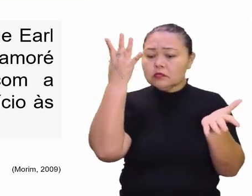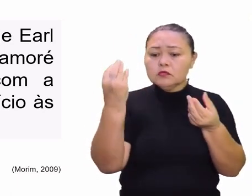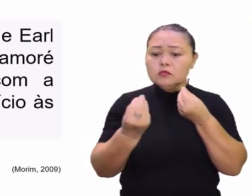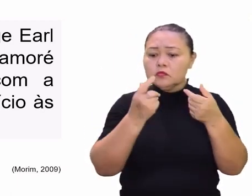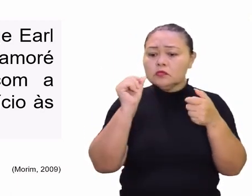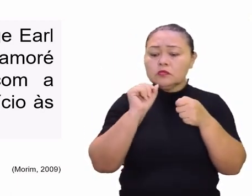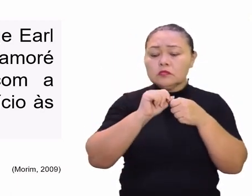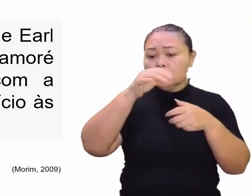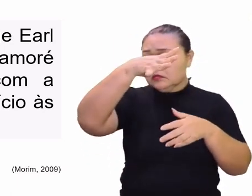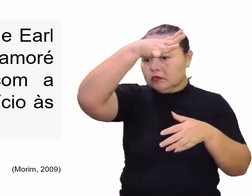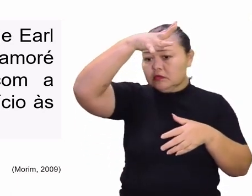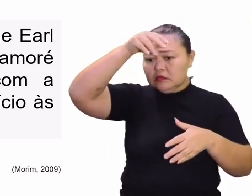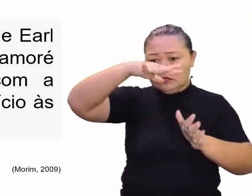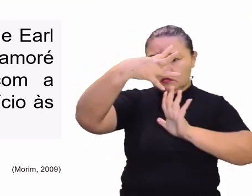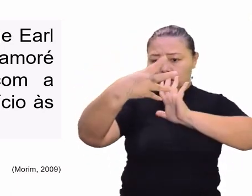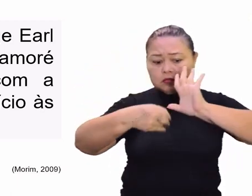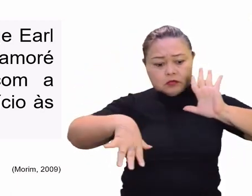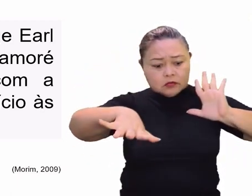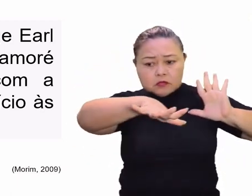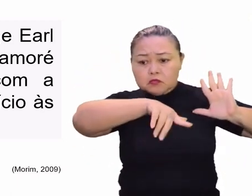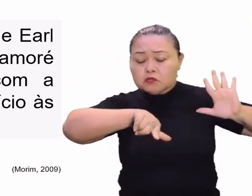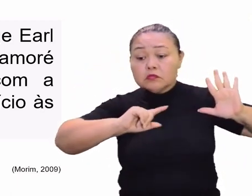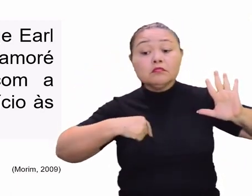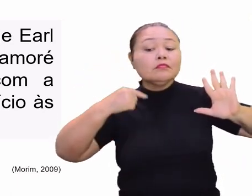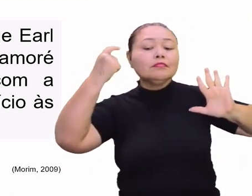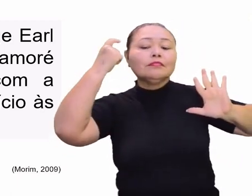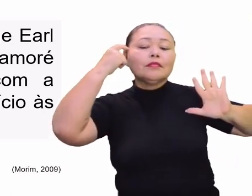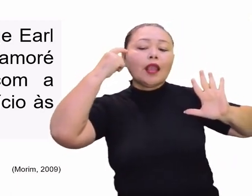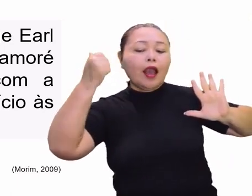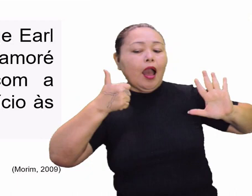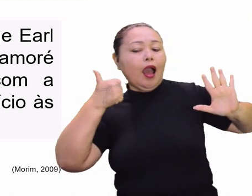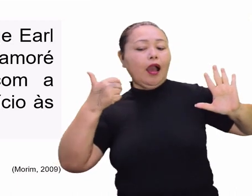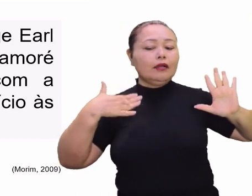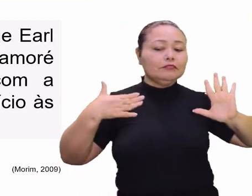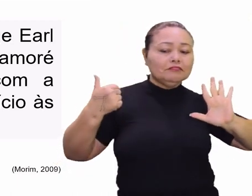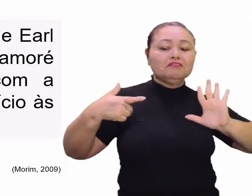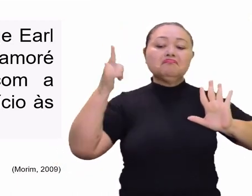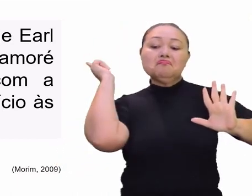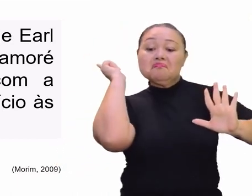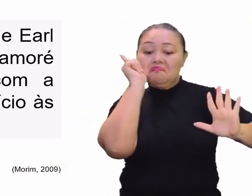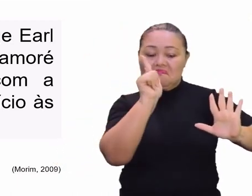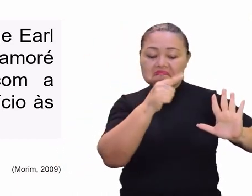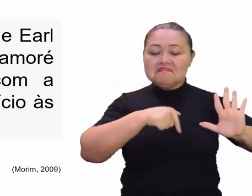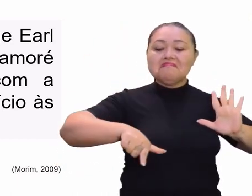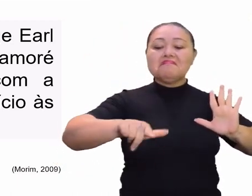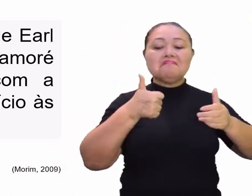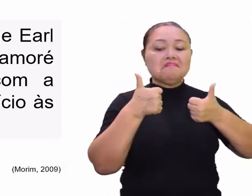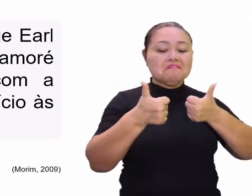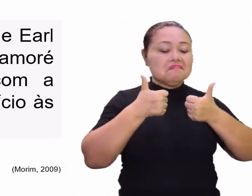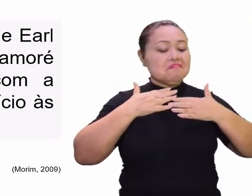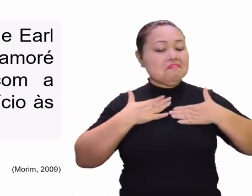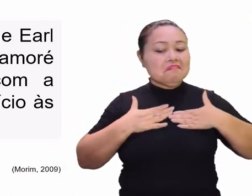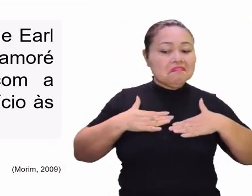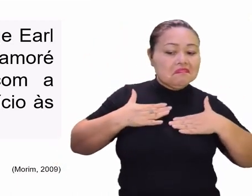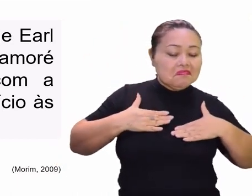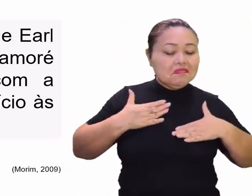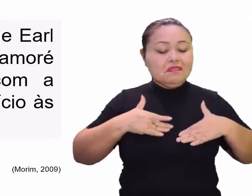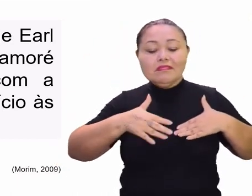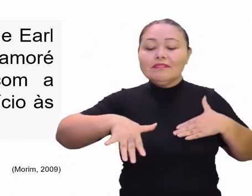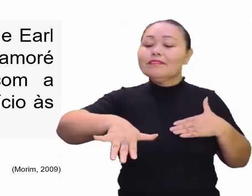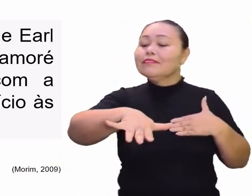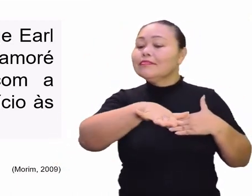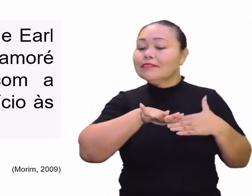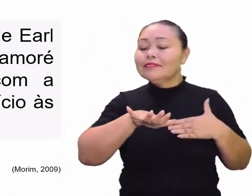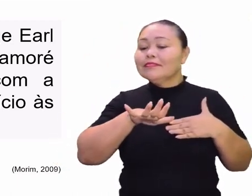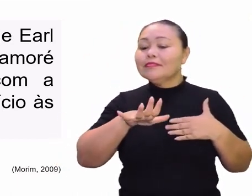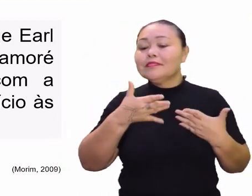saber como era a Amazônia? Exatamente. Eles pensavam que eles eram bambambam e eles iam conseguir de boa, tranquilão, ia ser